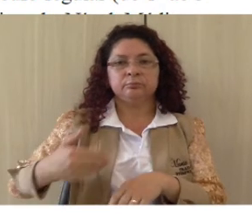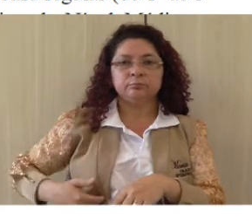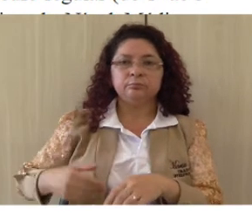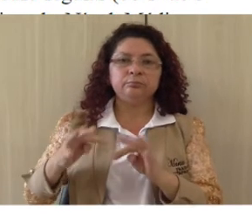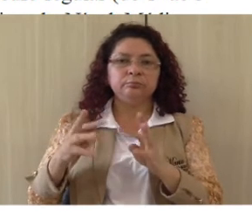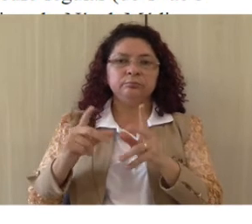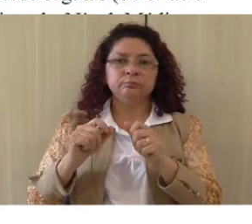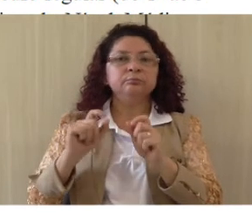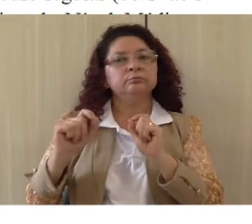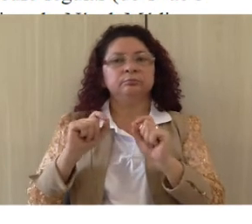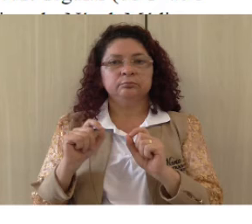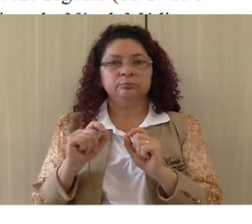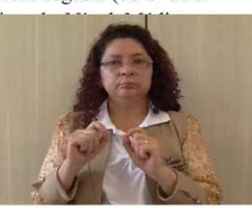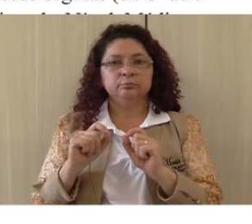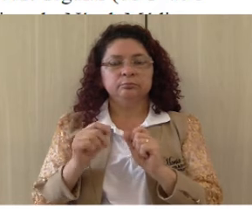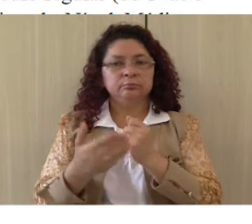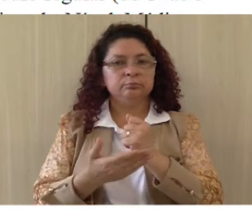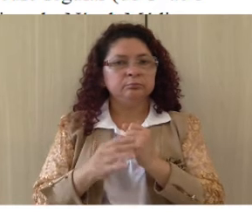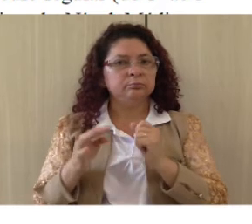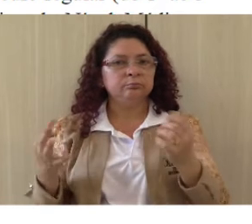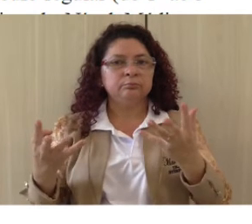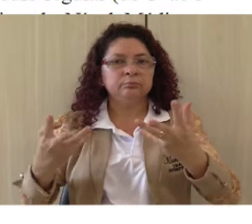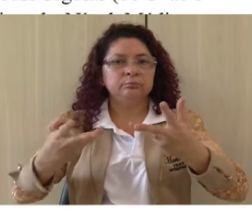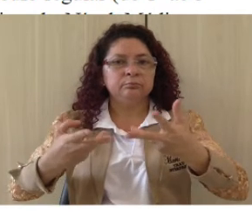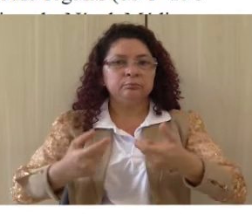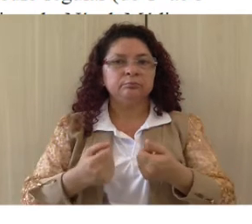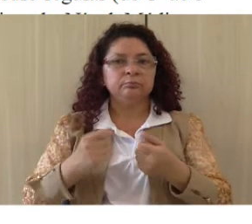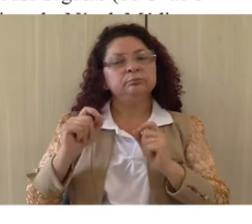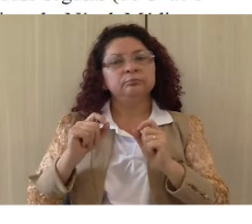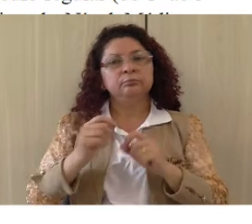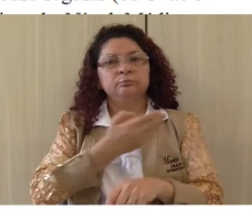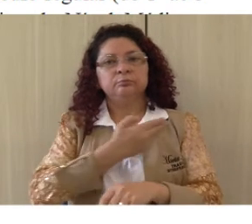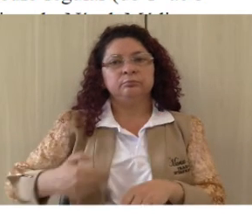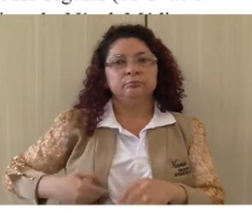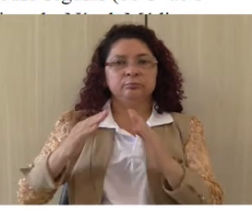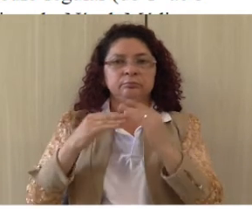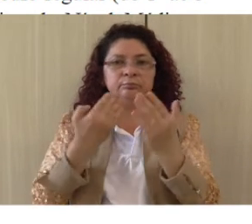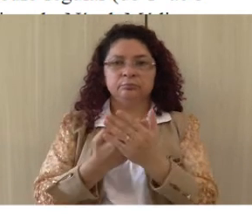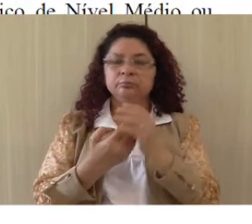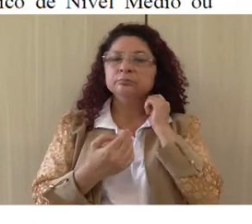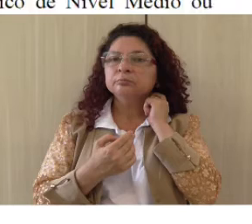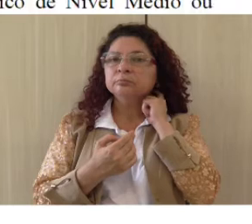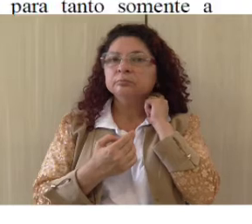para tanto somente a qualificação, ainda que emitida por uma escola pública.